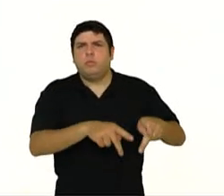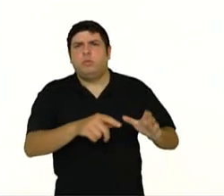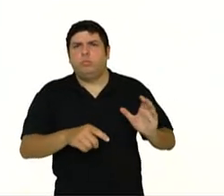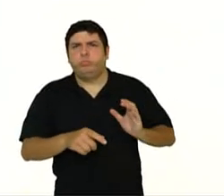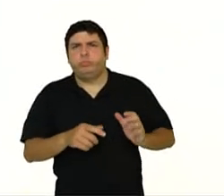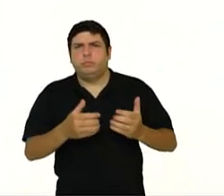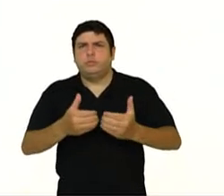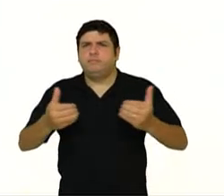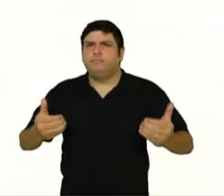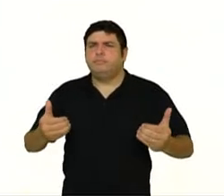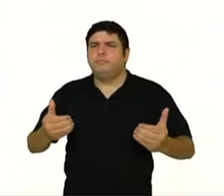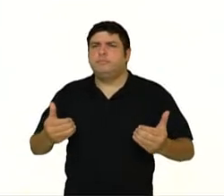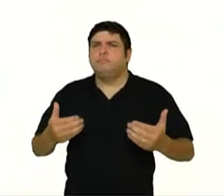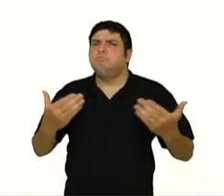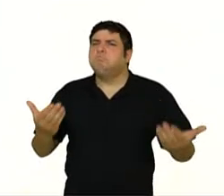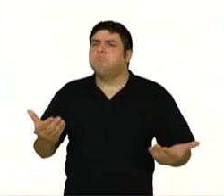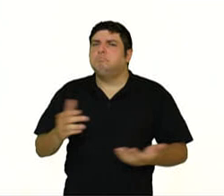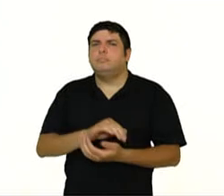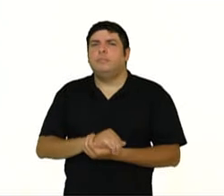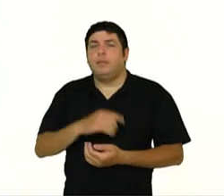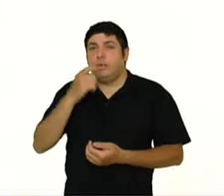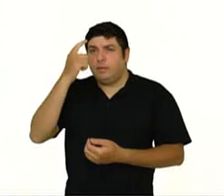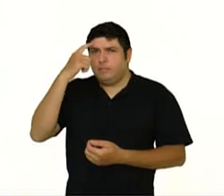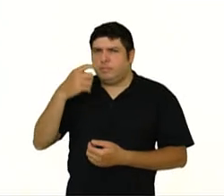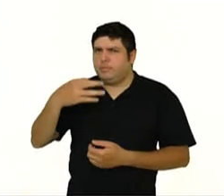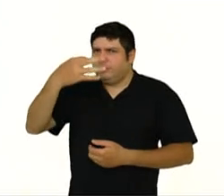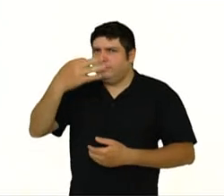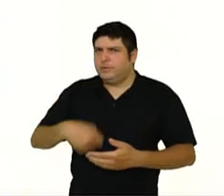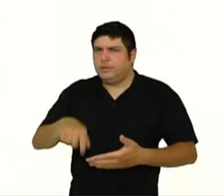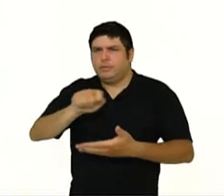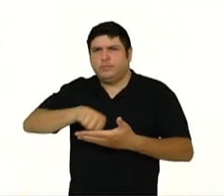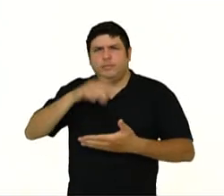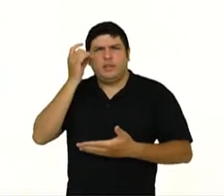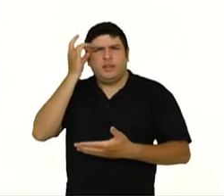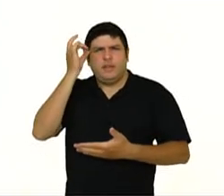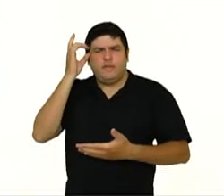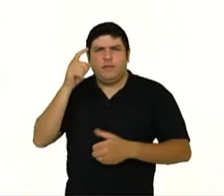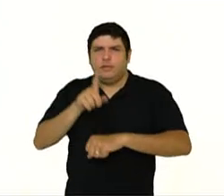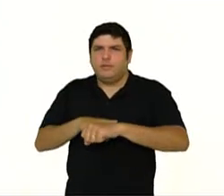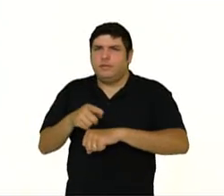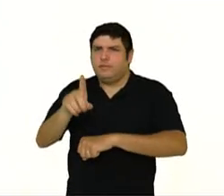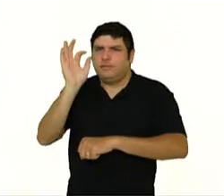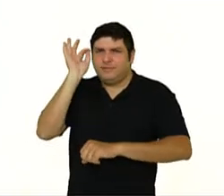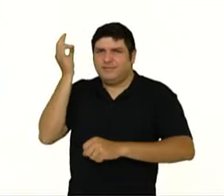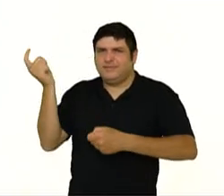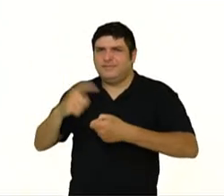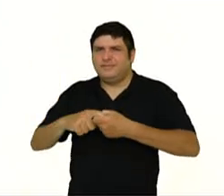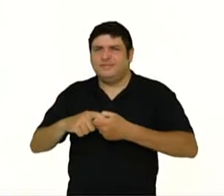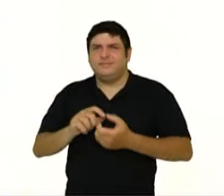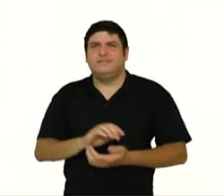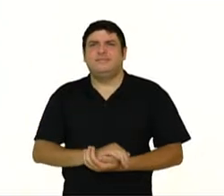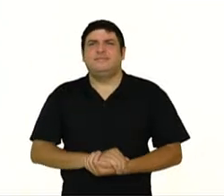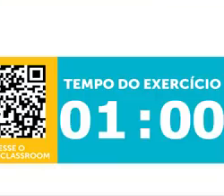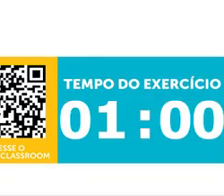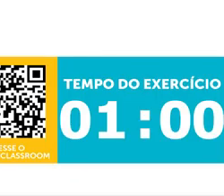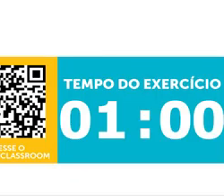fez? Vamos lá? Pensa aí bem certinho, tá bem fácil, eu dou um tempinho pra você e a gente já volta.